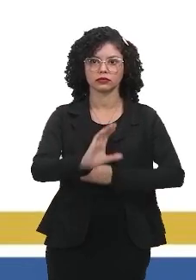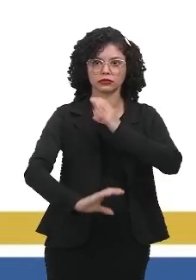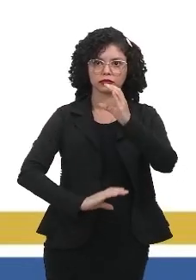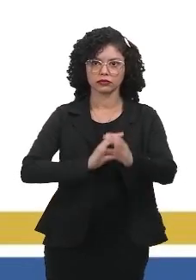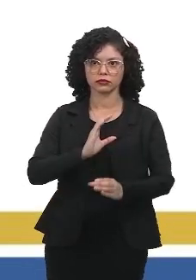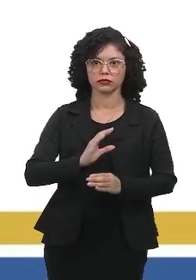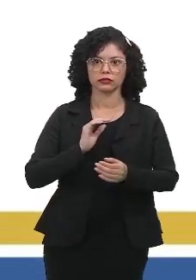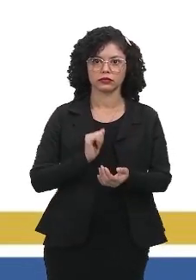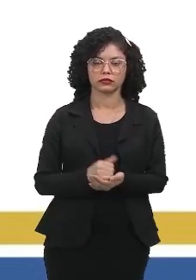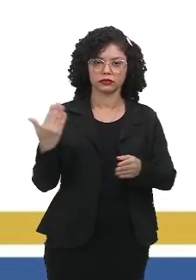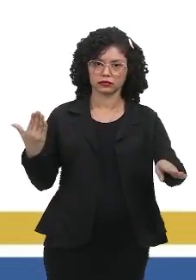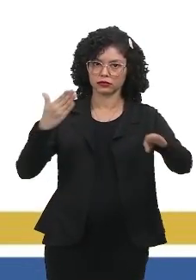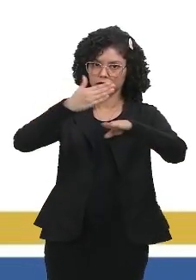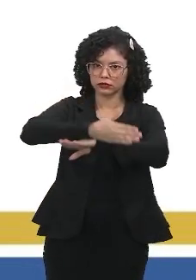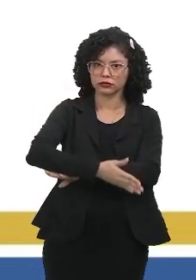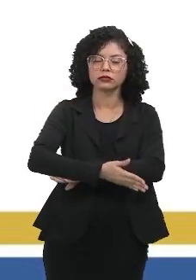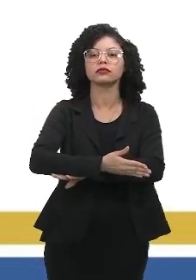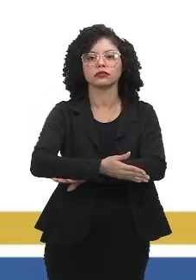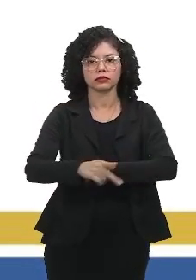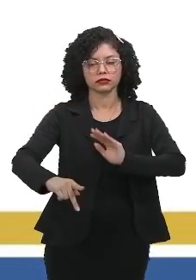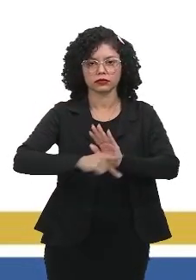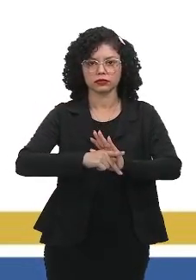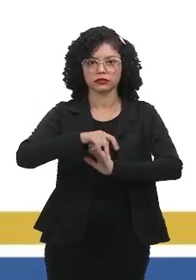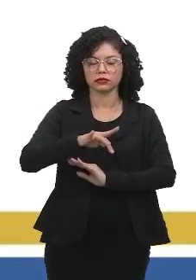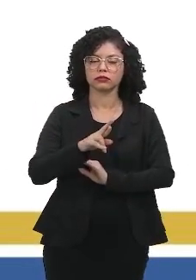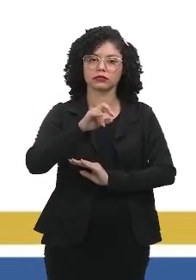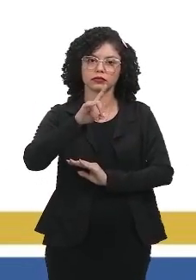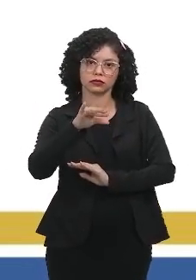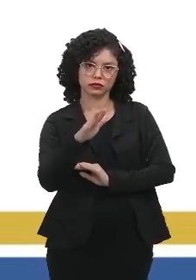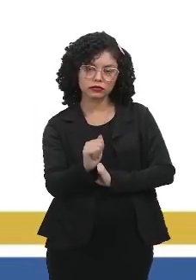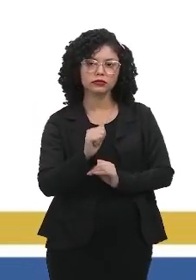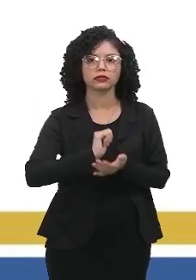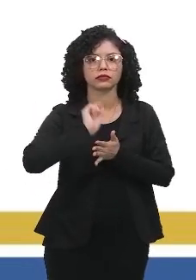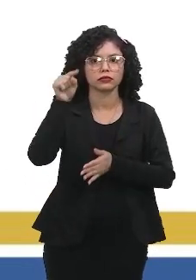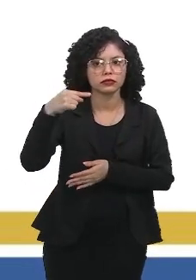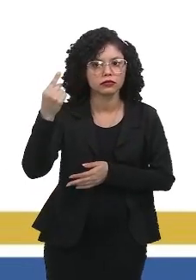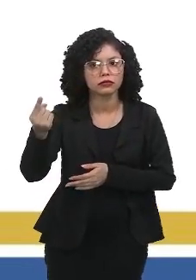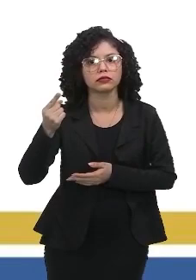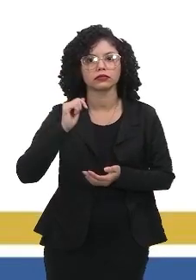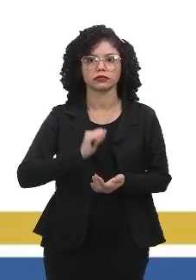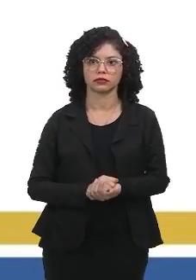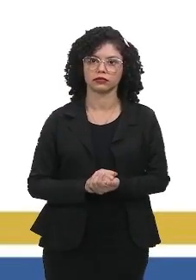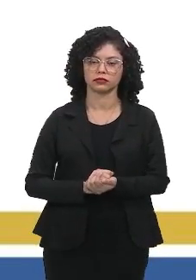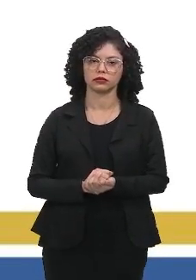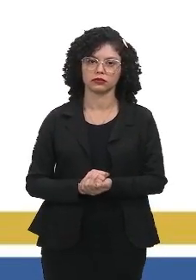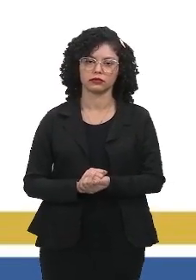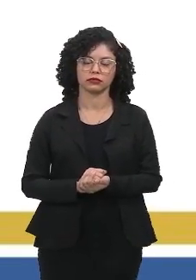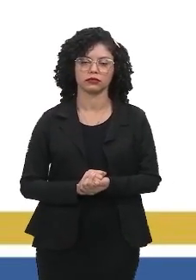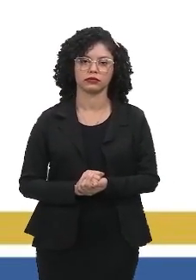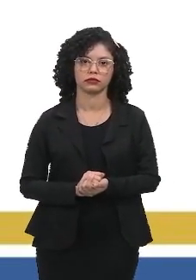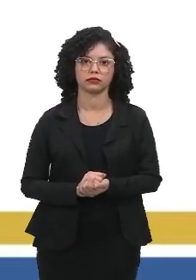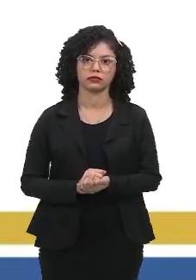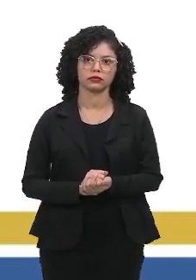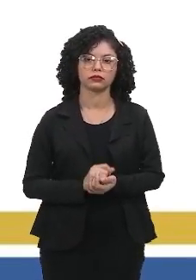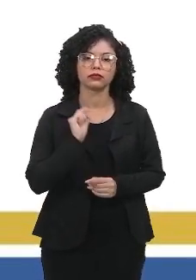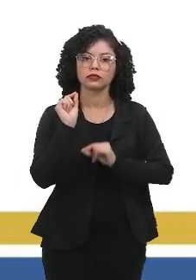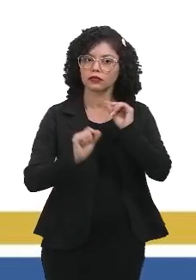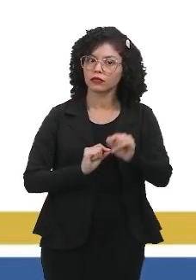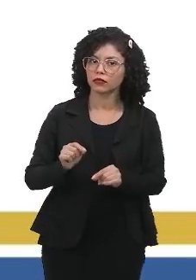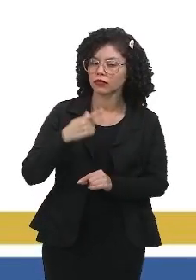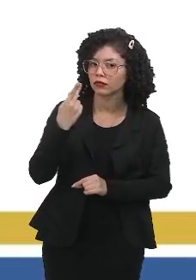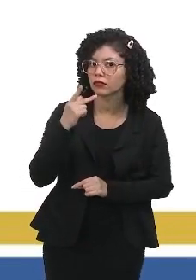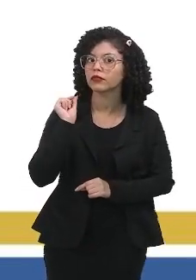piruvatos Entraram na mitocôndria agora lá na matriz mitocondrial a gente